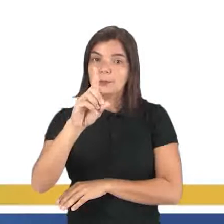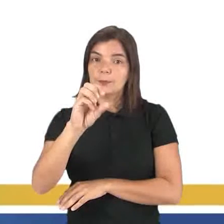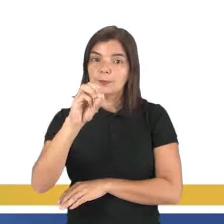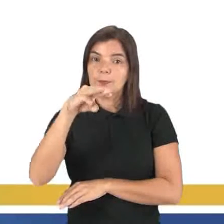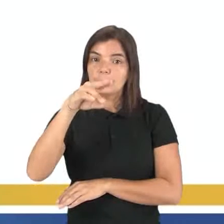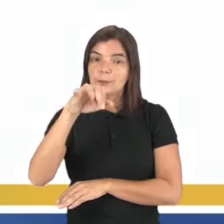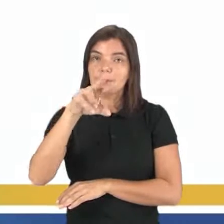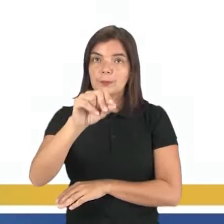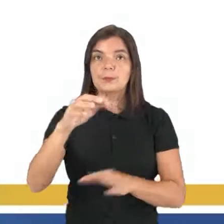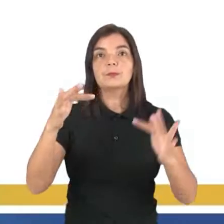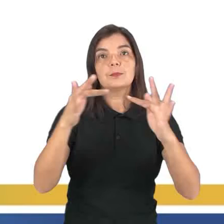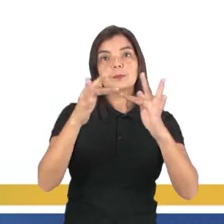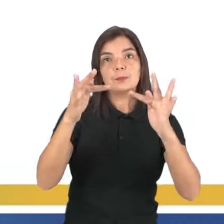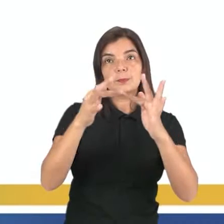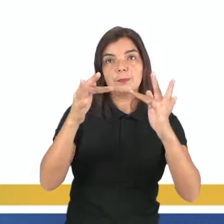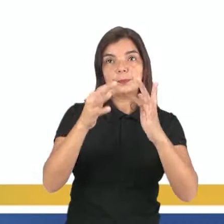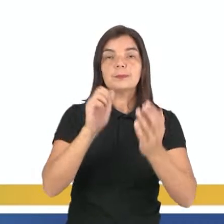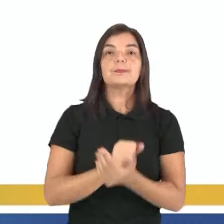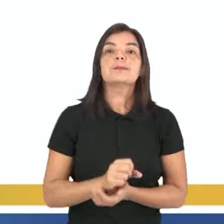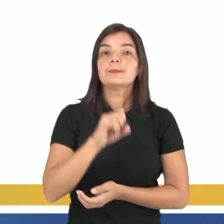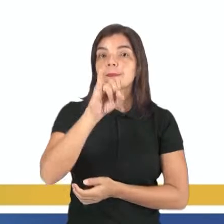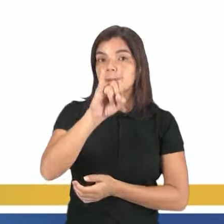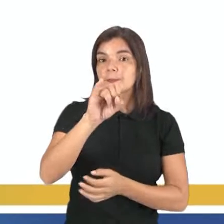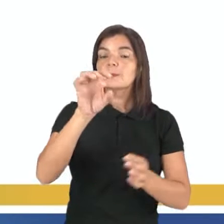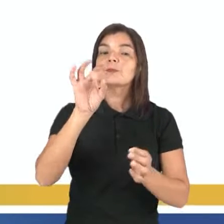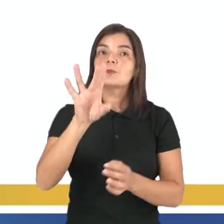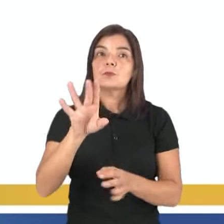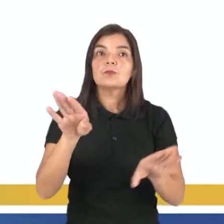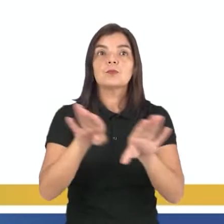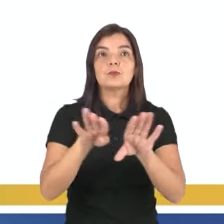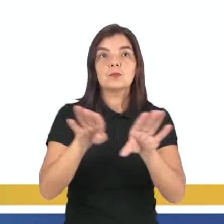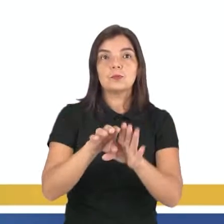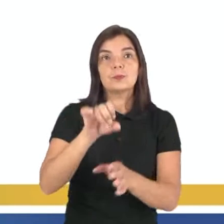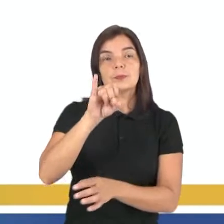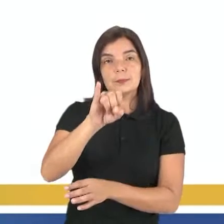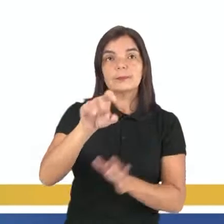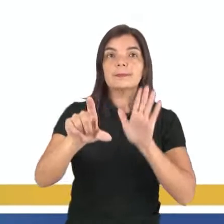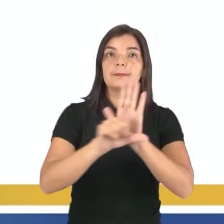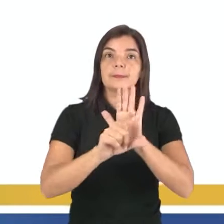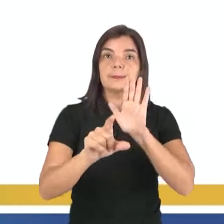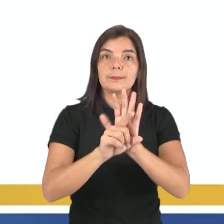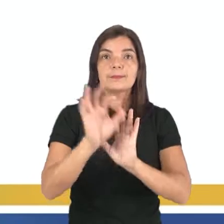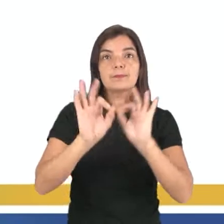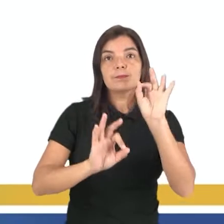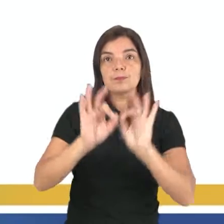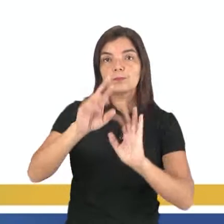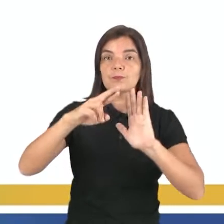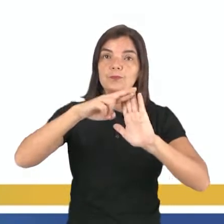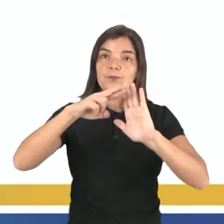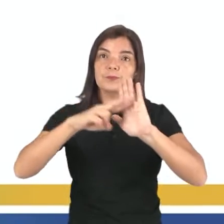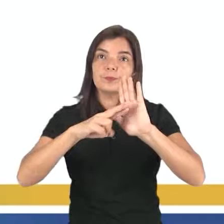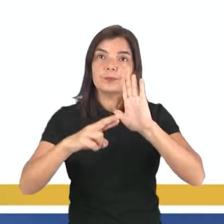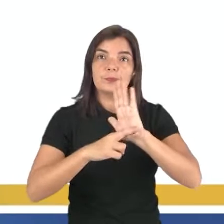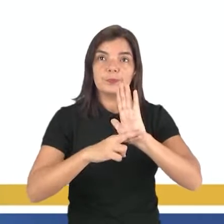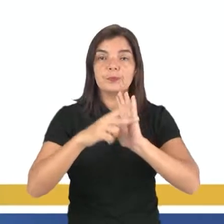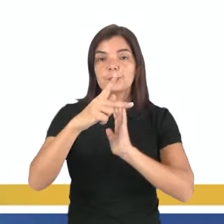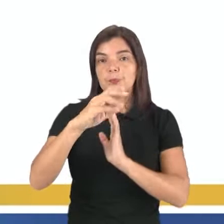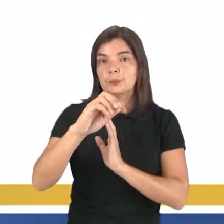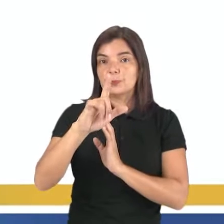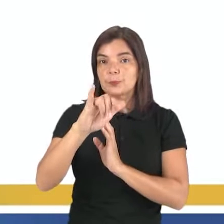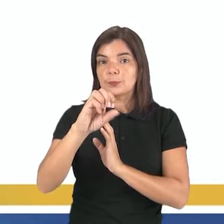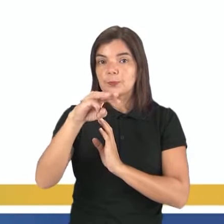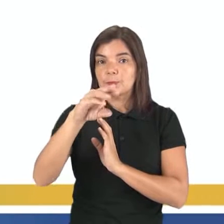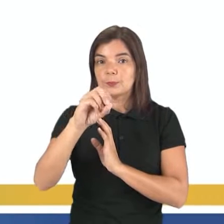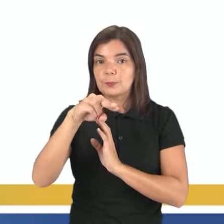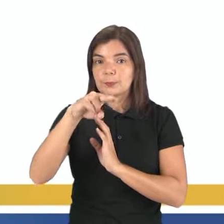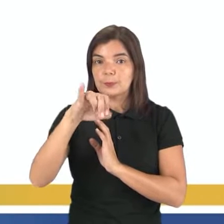será dita afim se e somente se sua lei de formação for dada pela expressão polinomial de